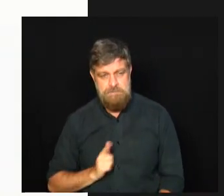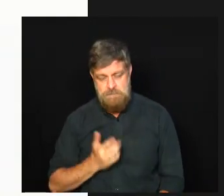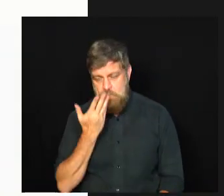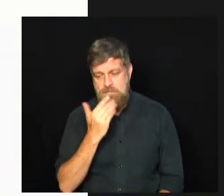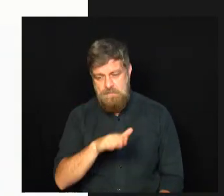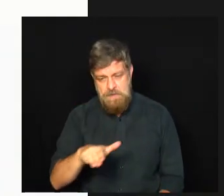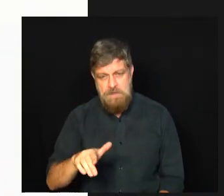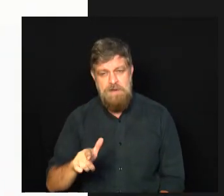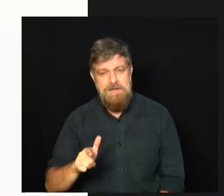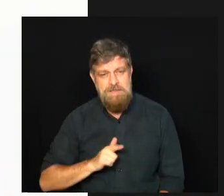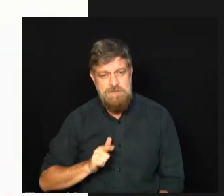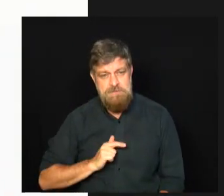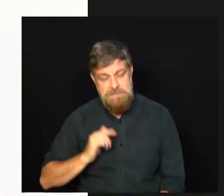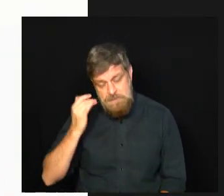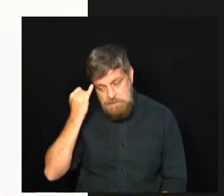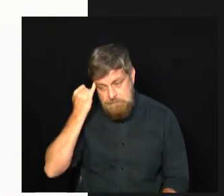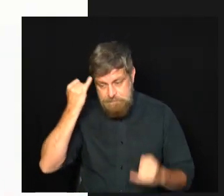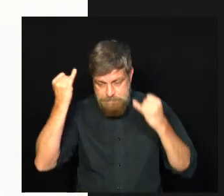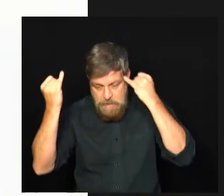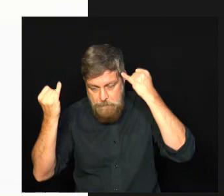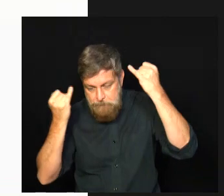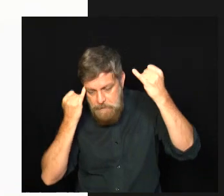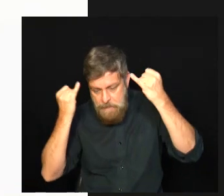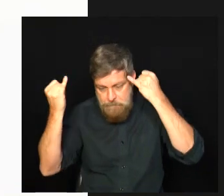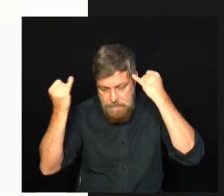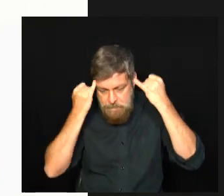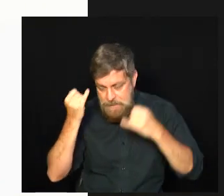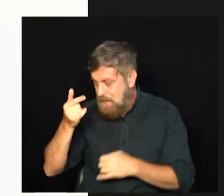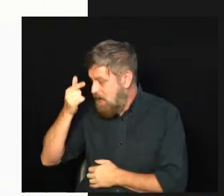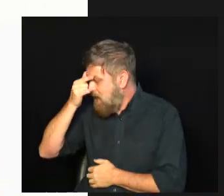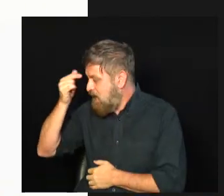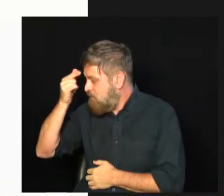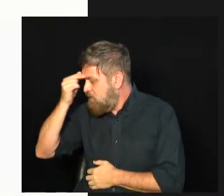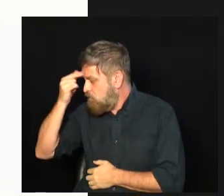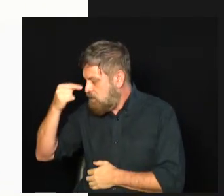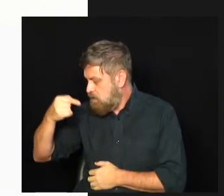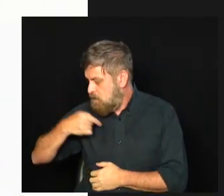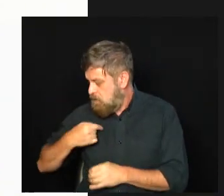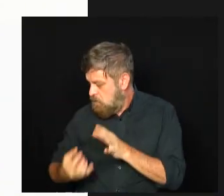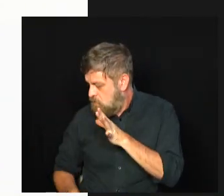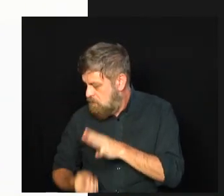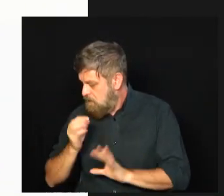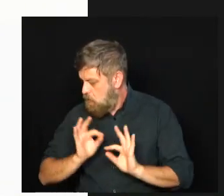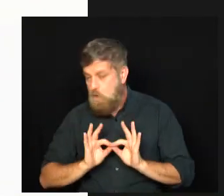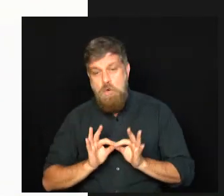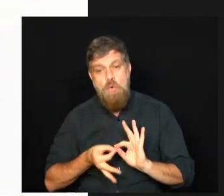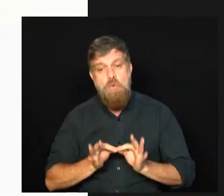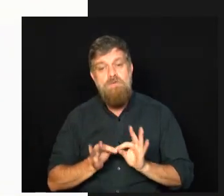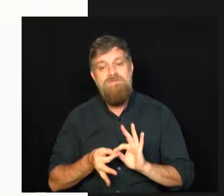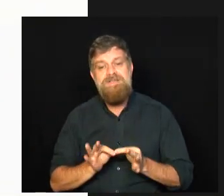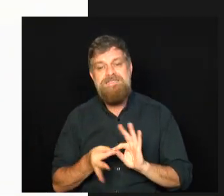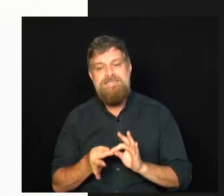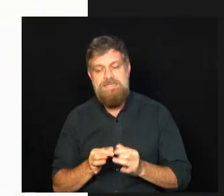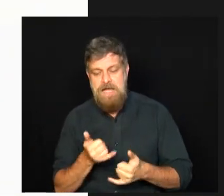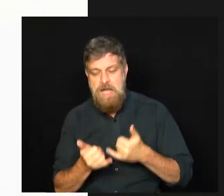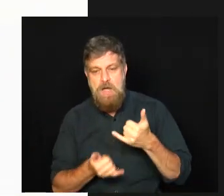infantis e criamos, na própria universidade, eu criei a oficina Preservar Brincando.